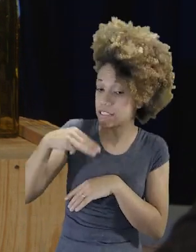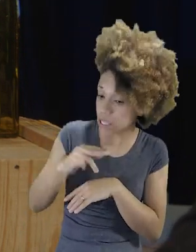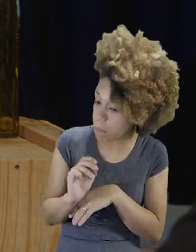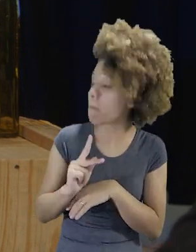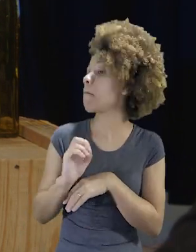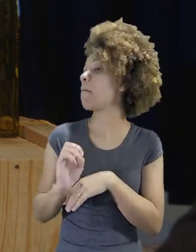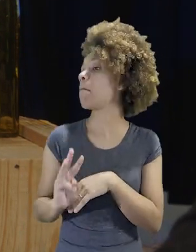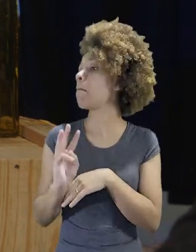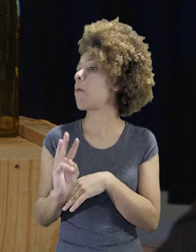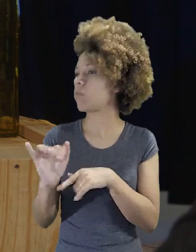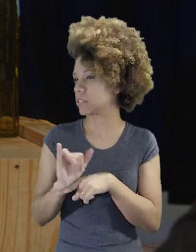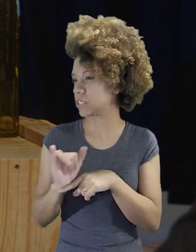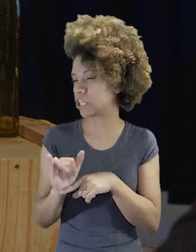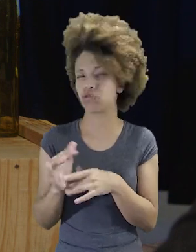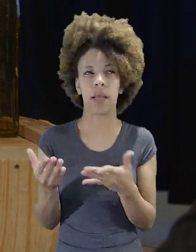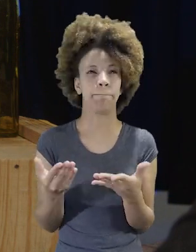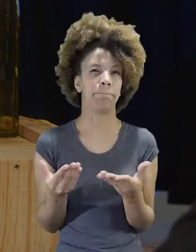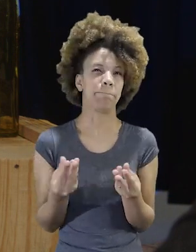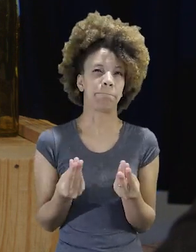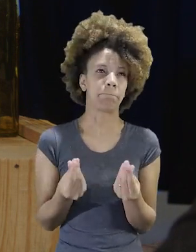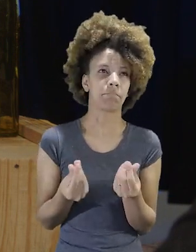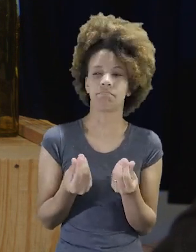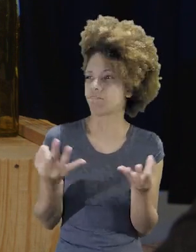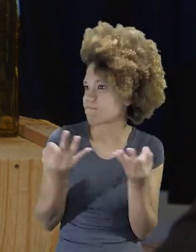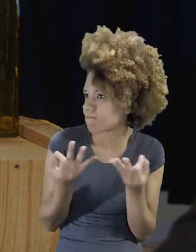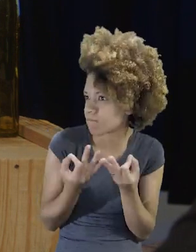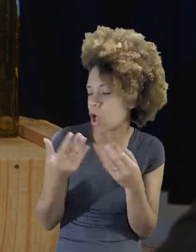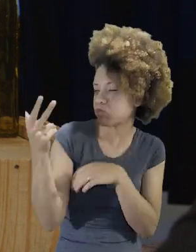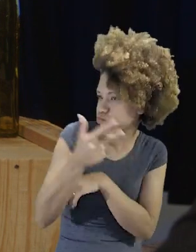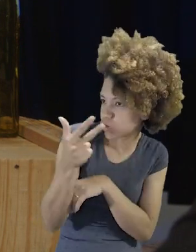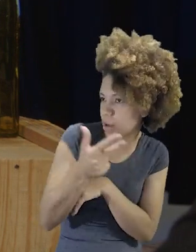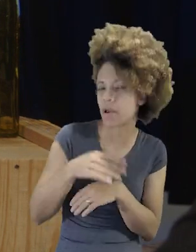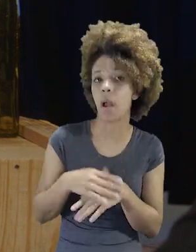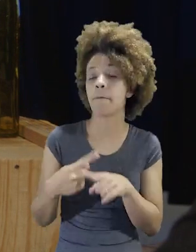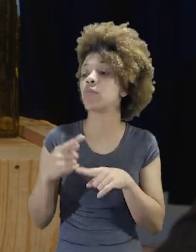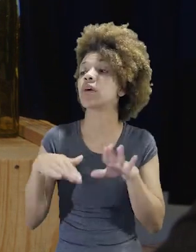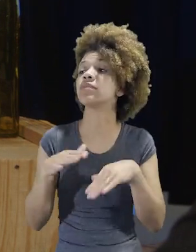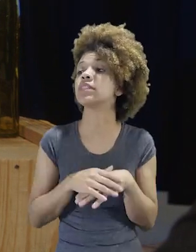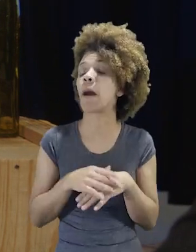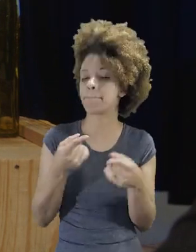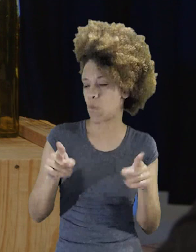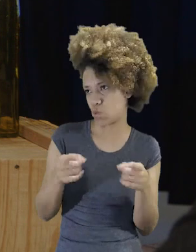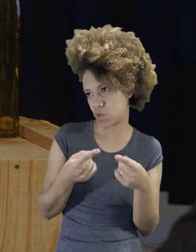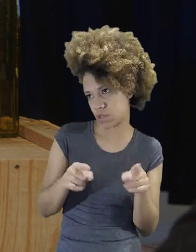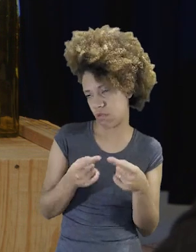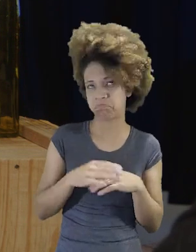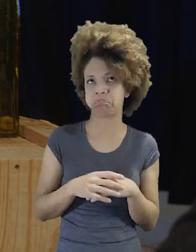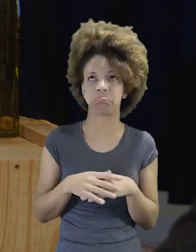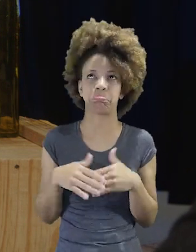brilhante do rap que às vezes você pegar uma música né seja um sol antigo